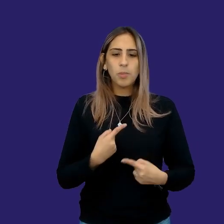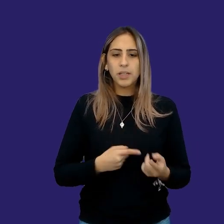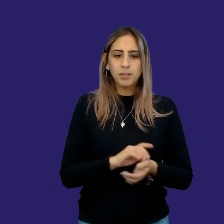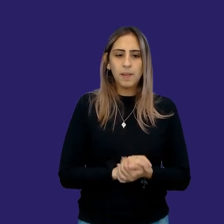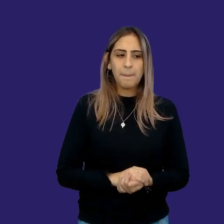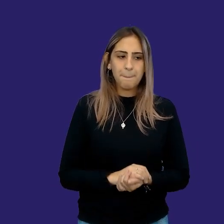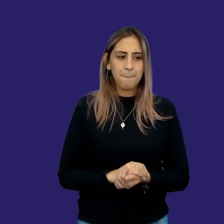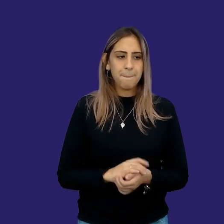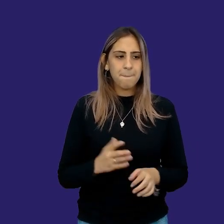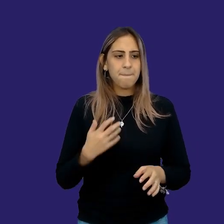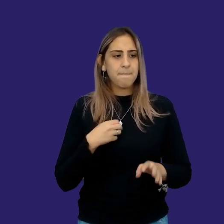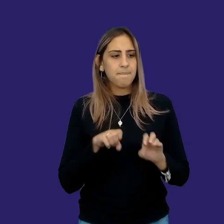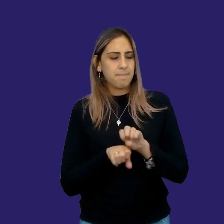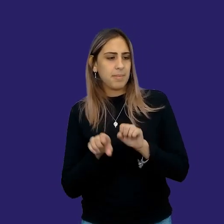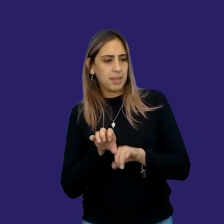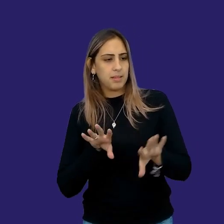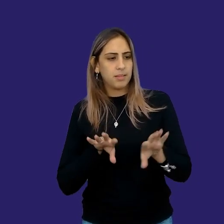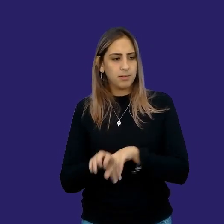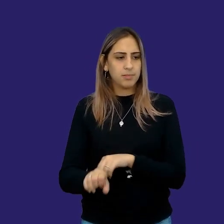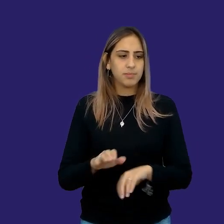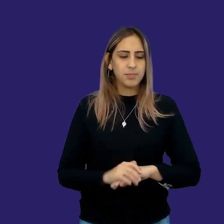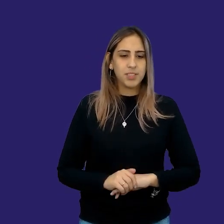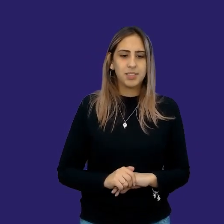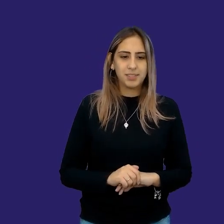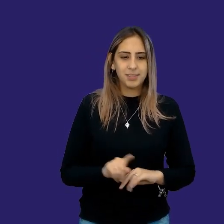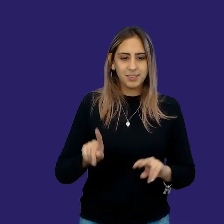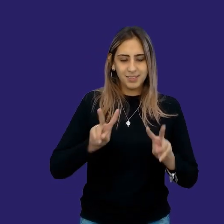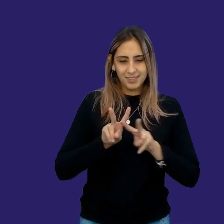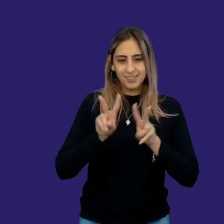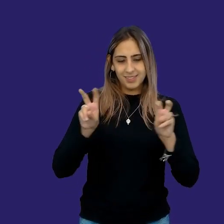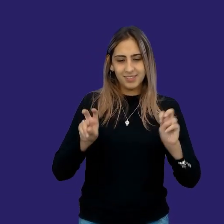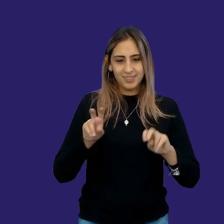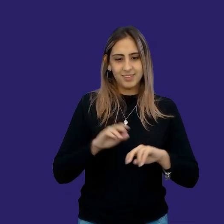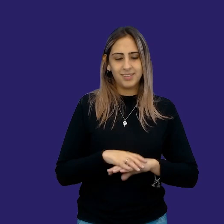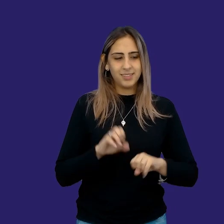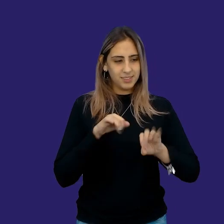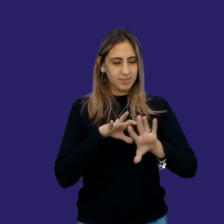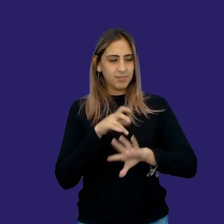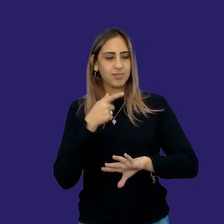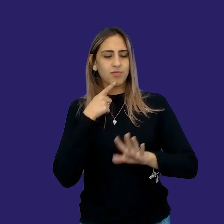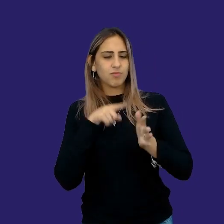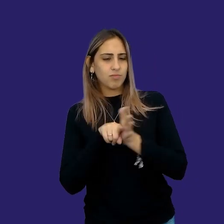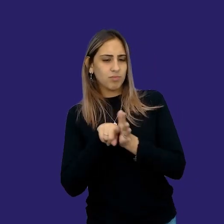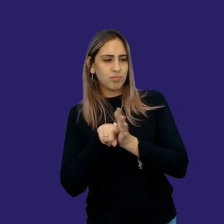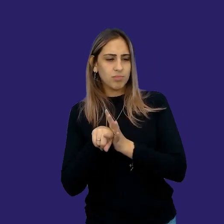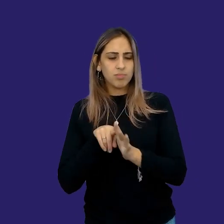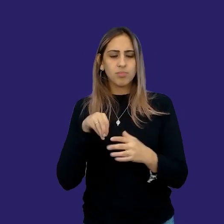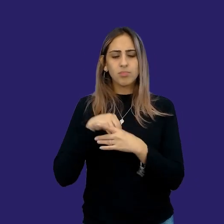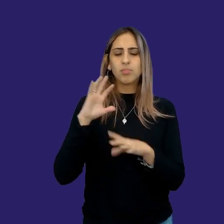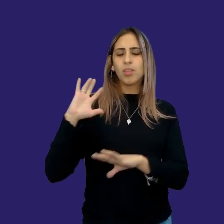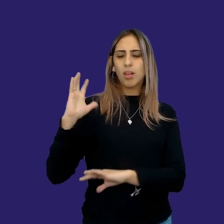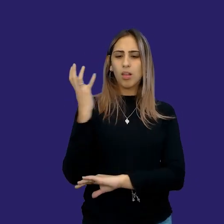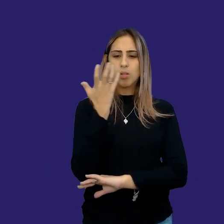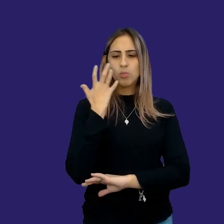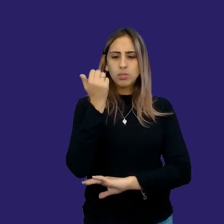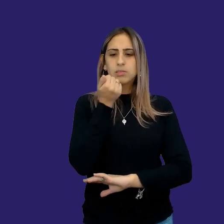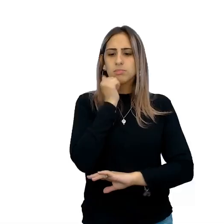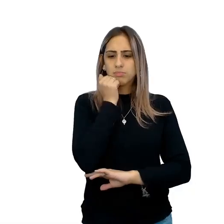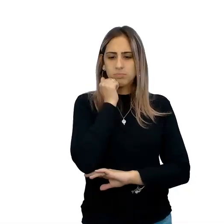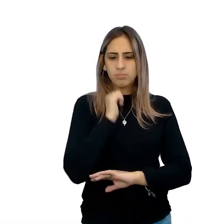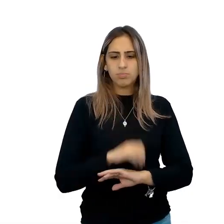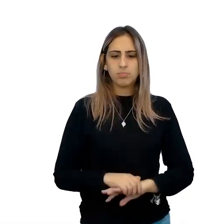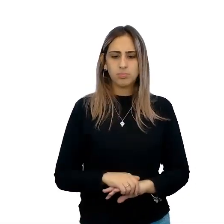nosso eixo formativo, né? Vamos aprofundar essas temáticas, ensino por investigação, natureza da